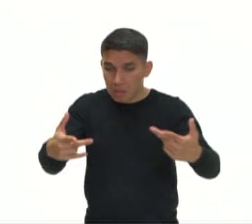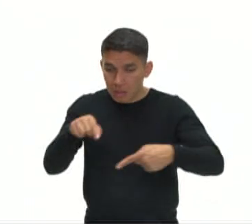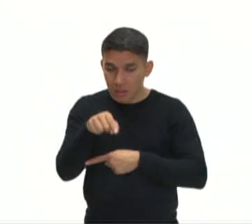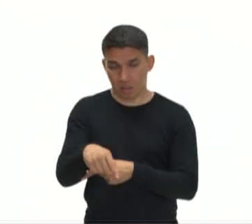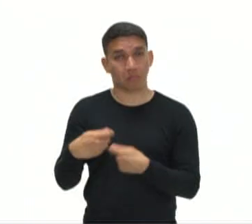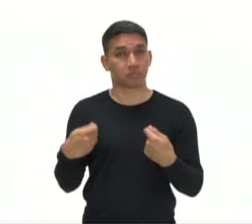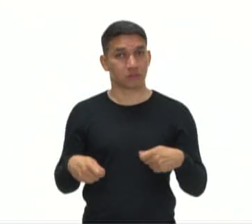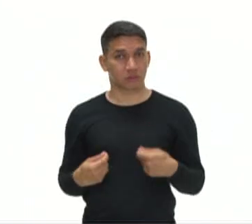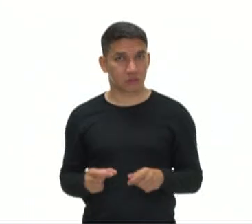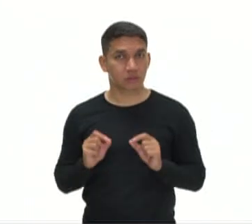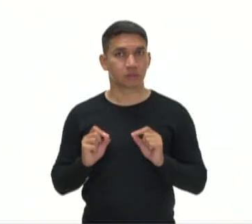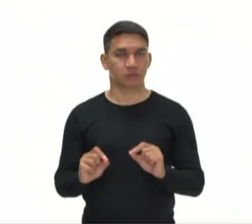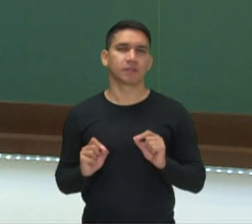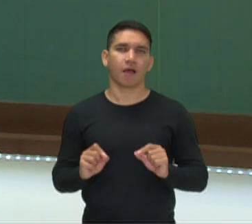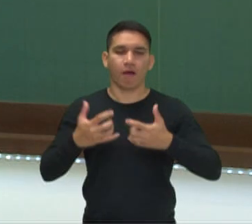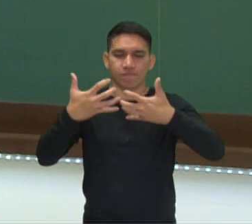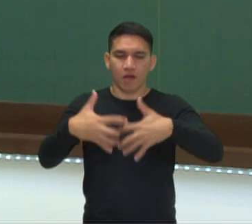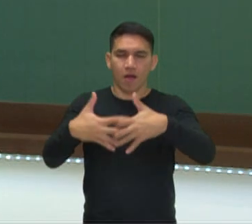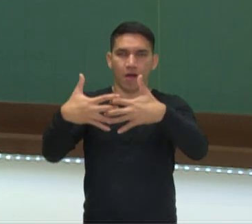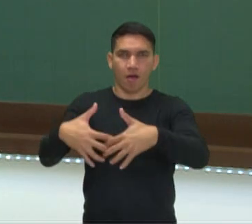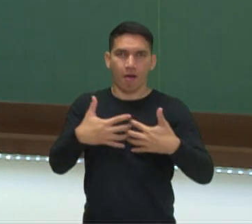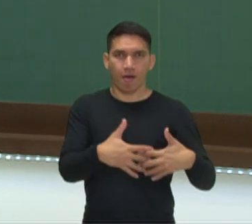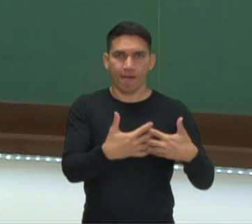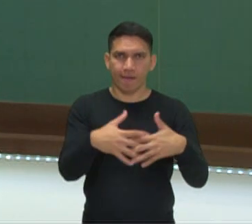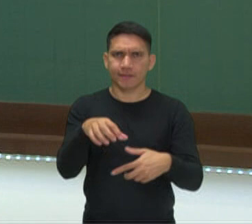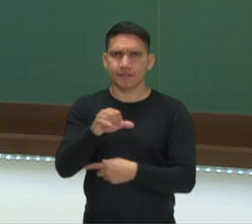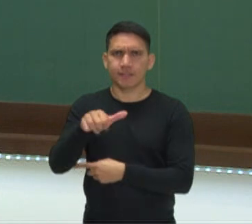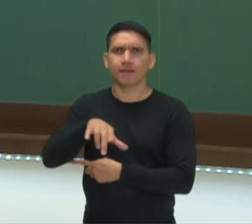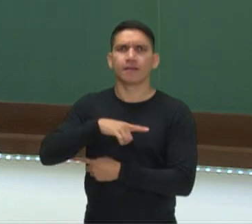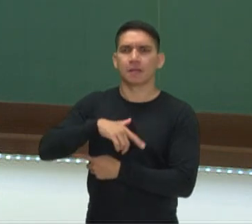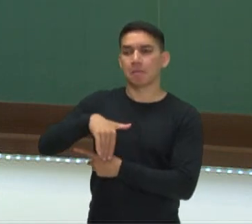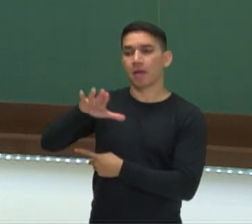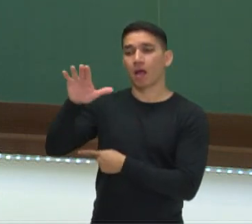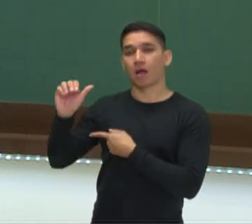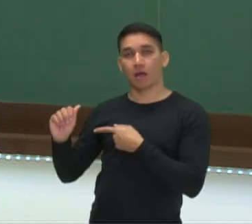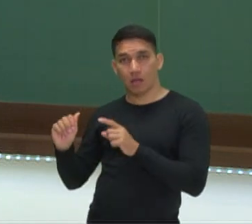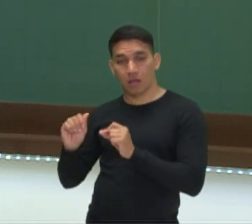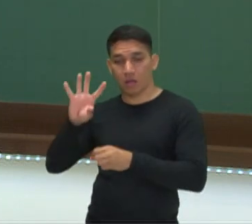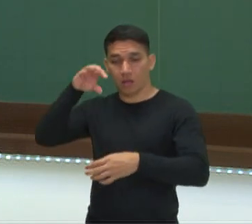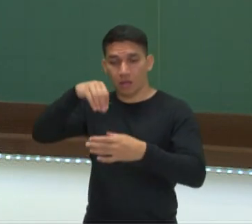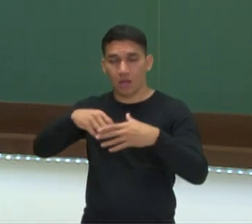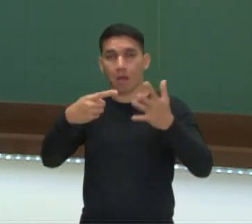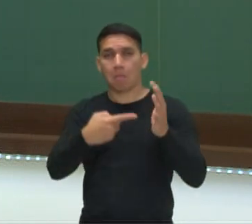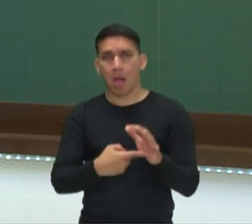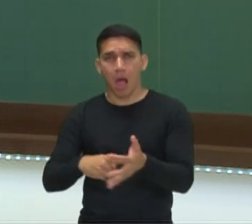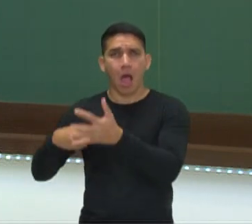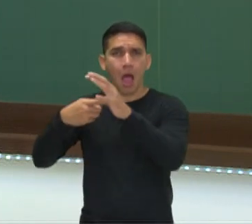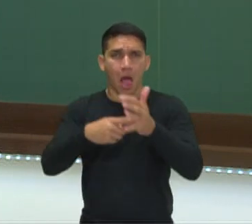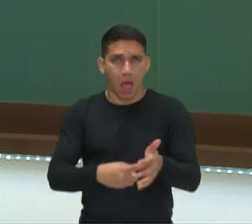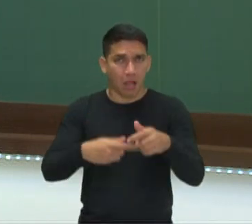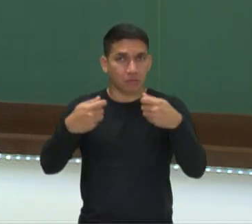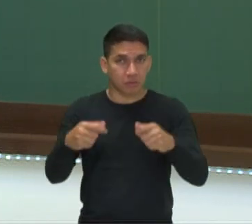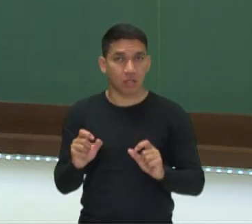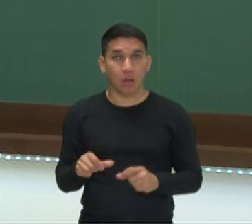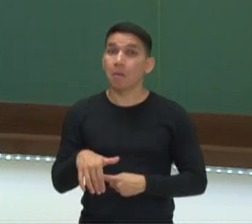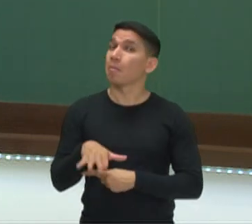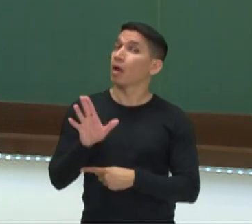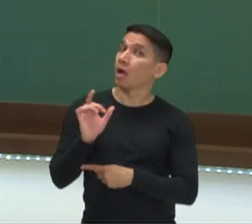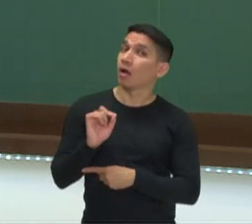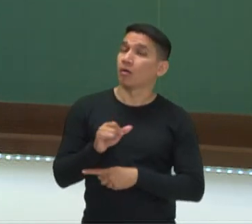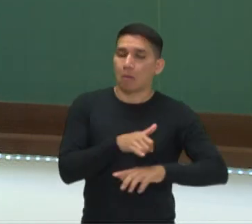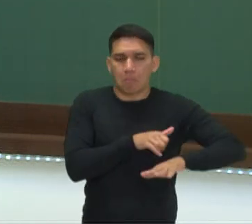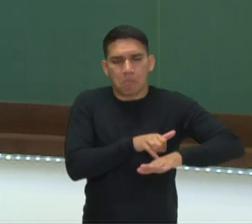precisa, para funcionar, quanto mais amperes a máquina precisar, mais condutor o